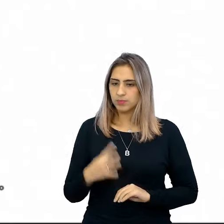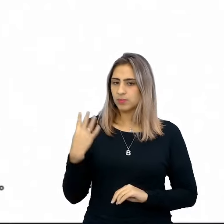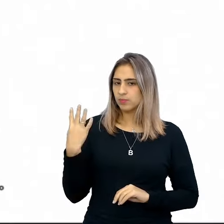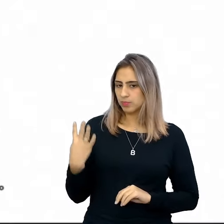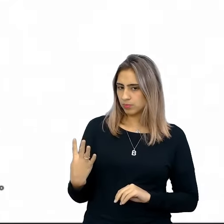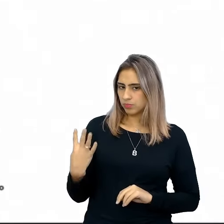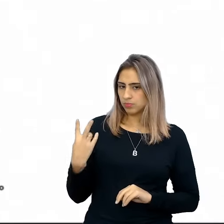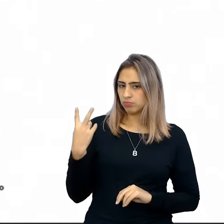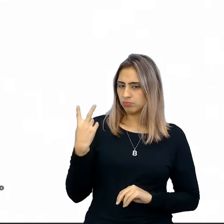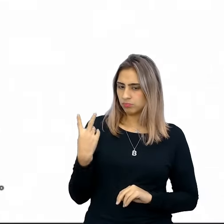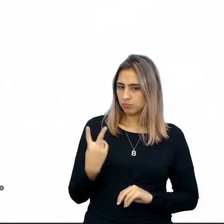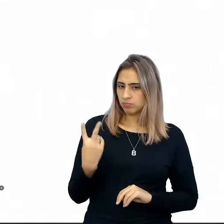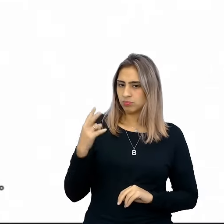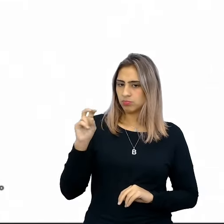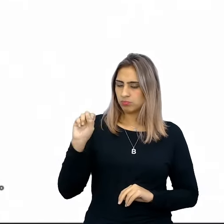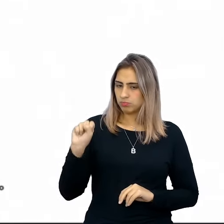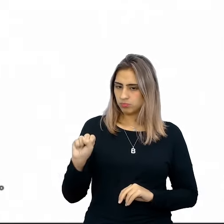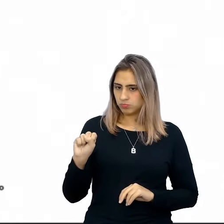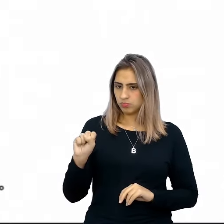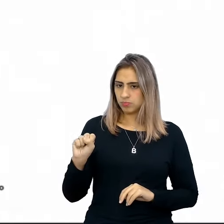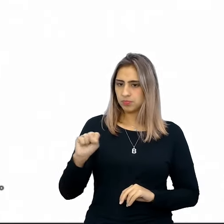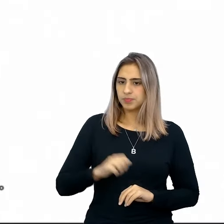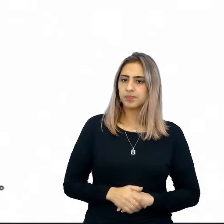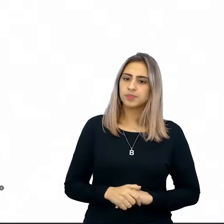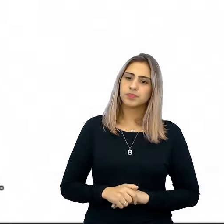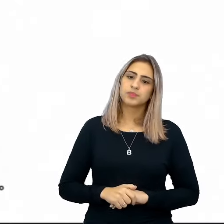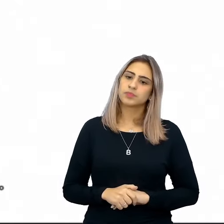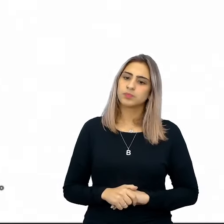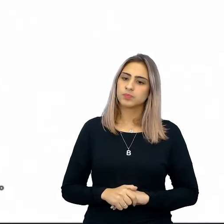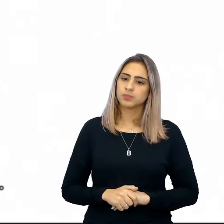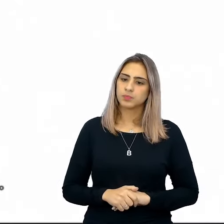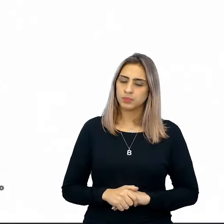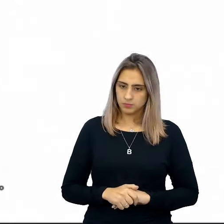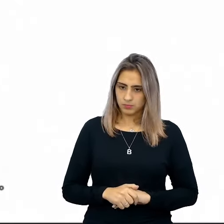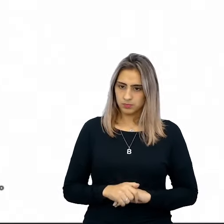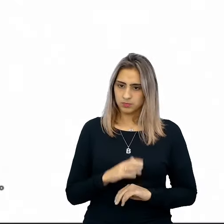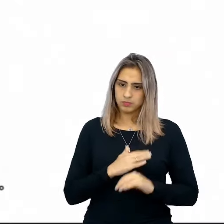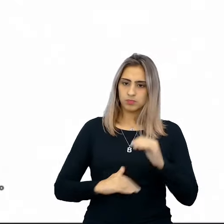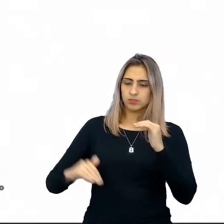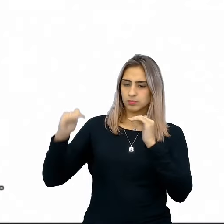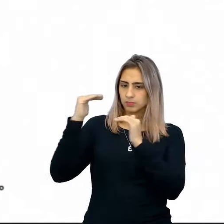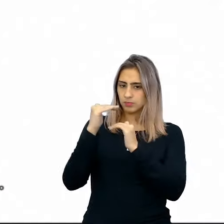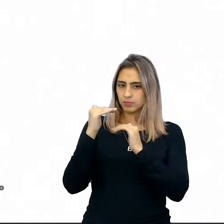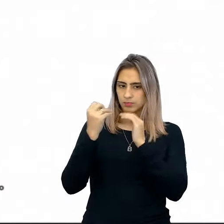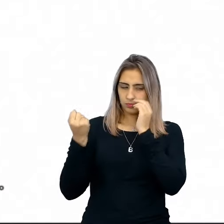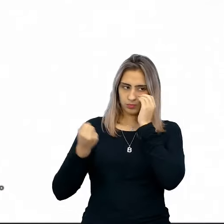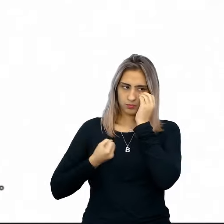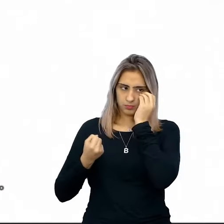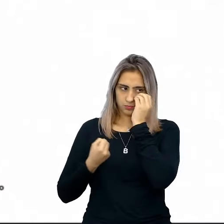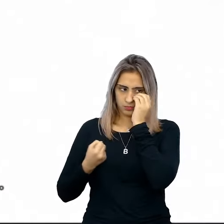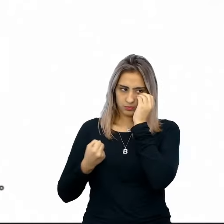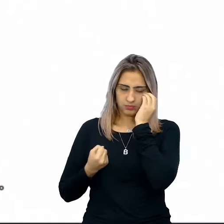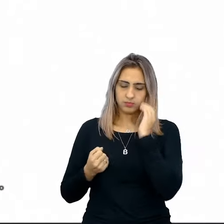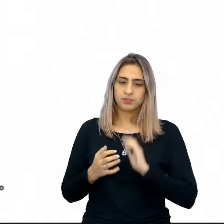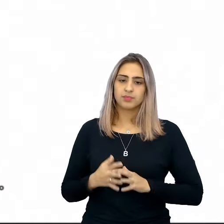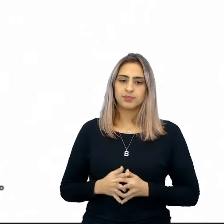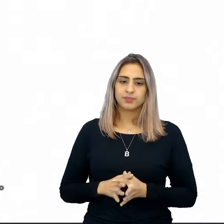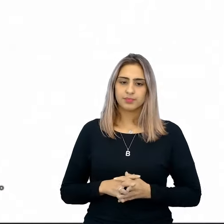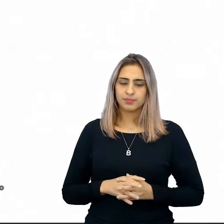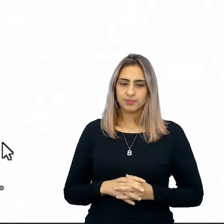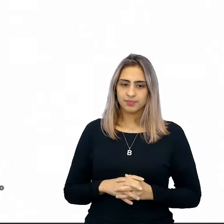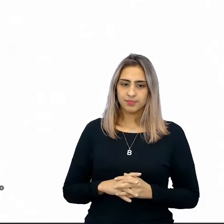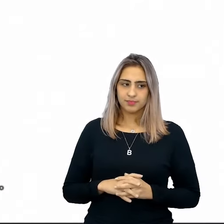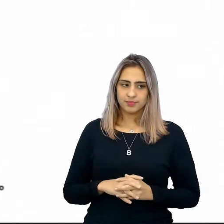né? O 20 em cima do 400 e o 8 em cima do último algarismo. Então, ela vai